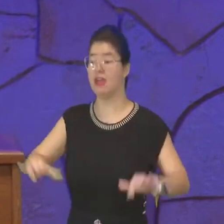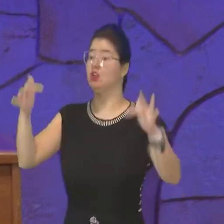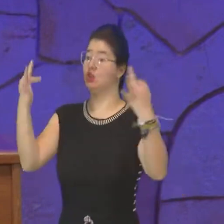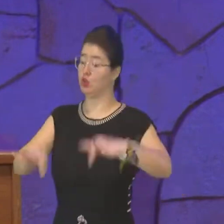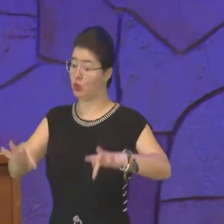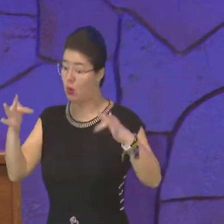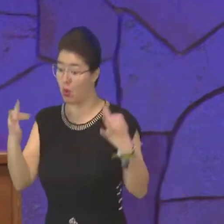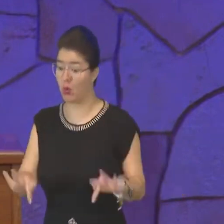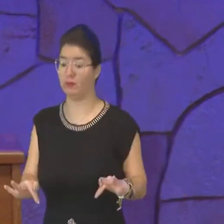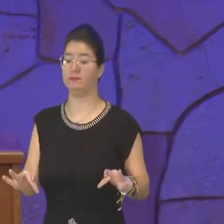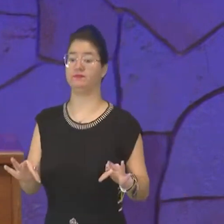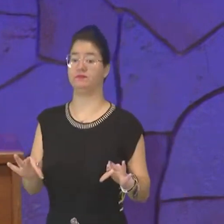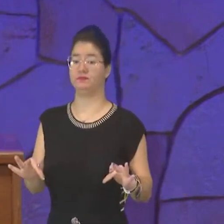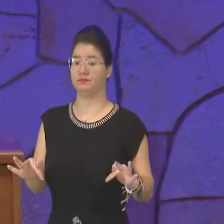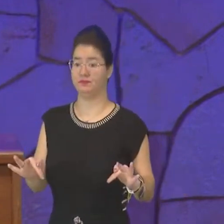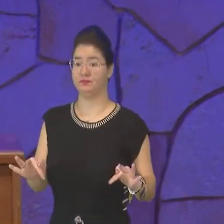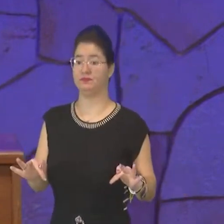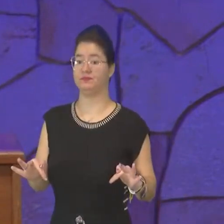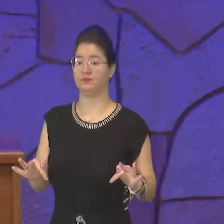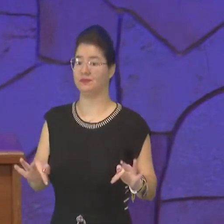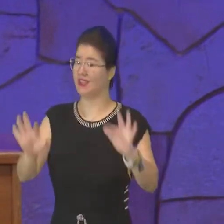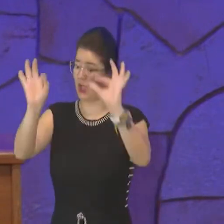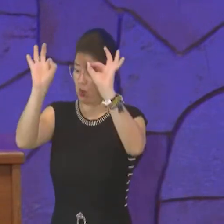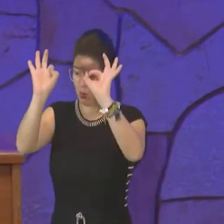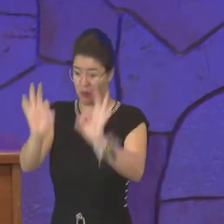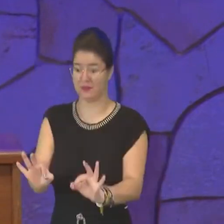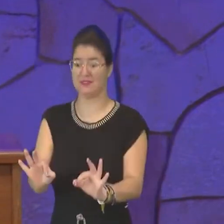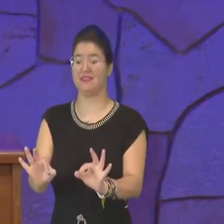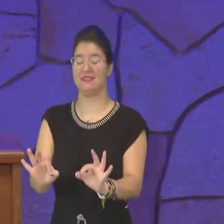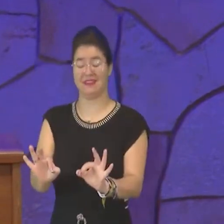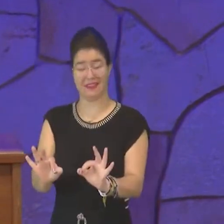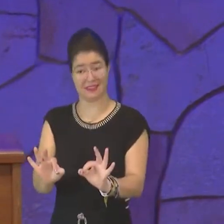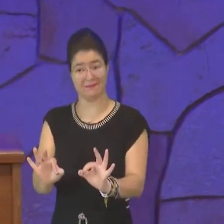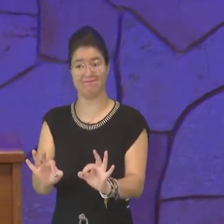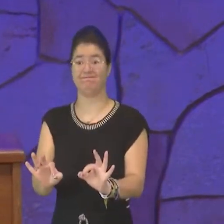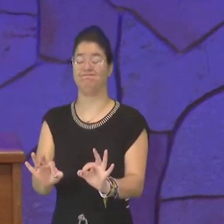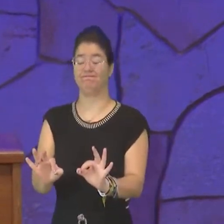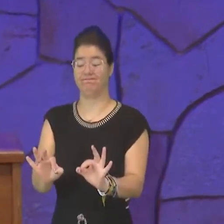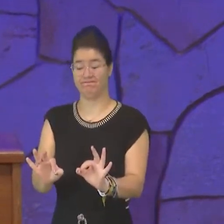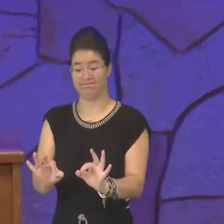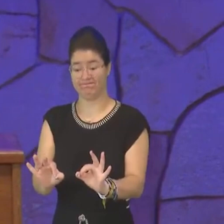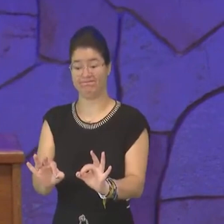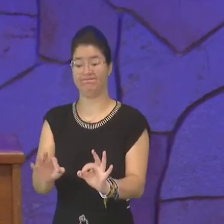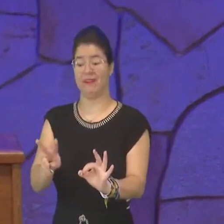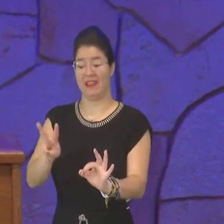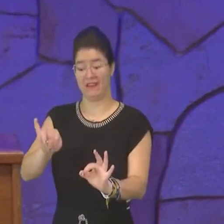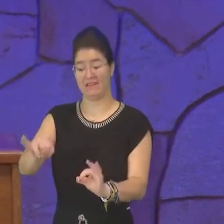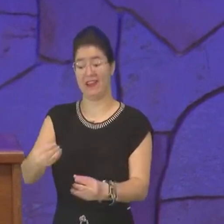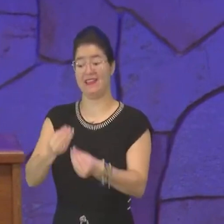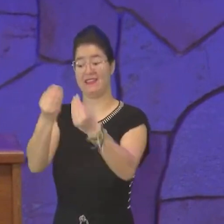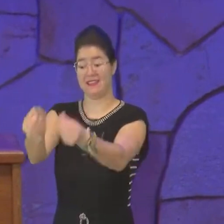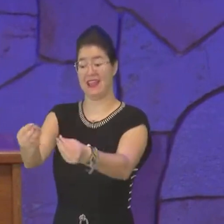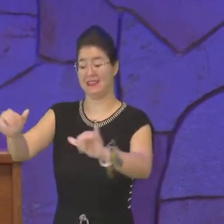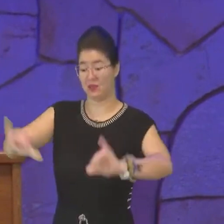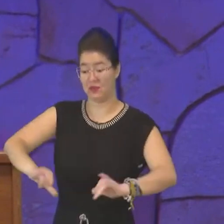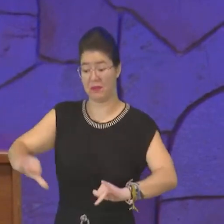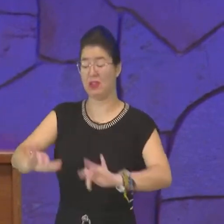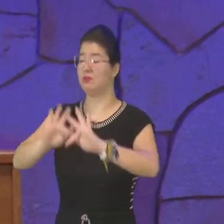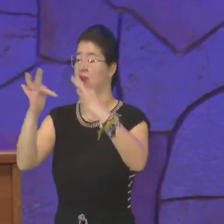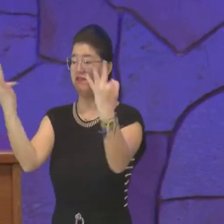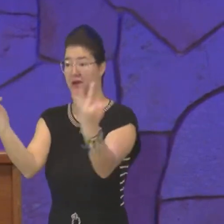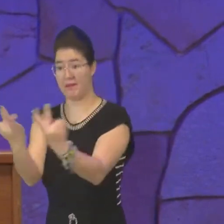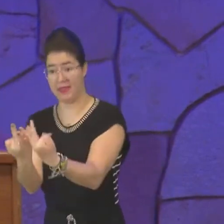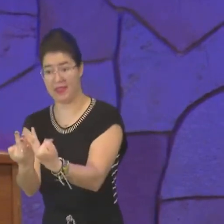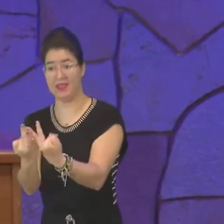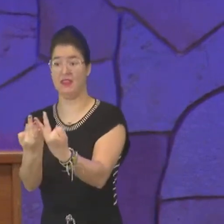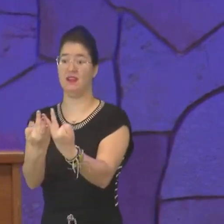dor, que com certeza fará e trará sofrimento para a família,